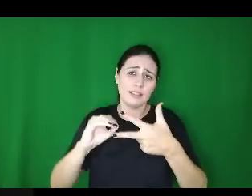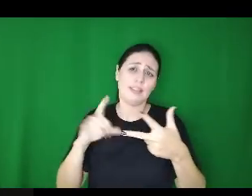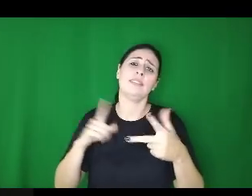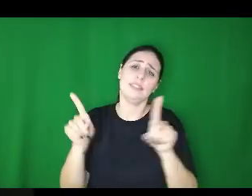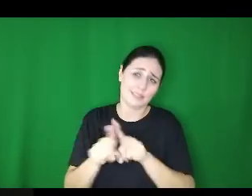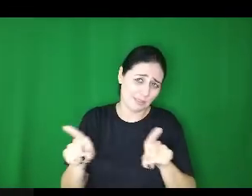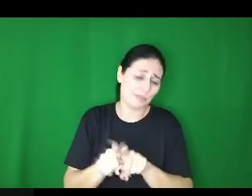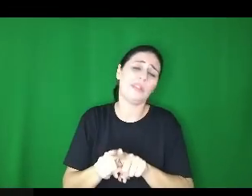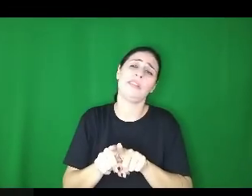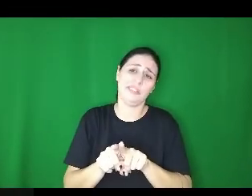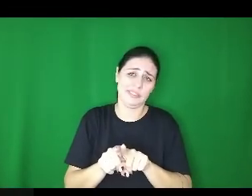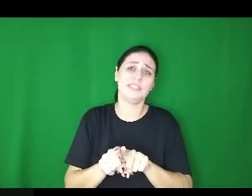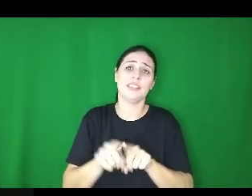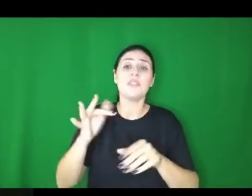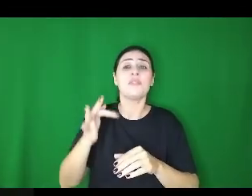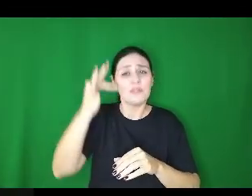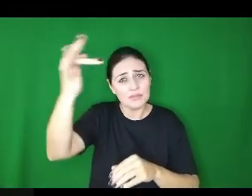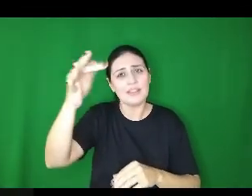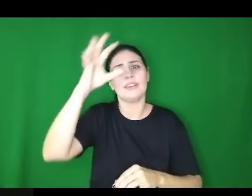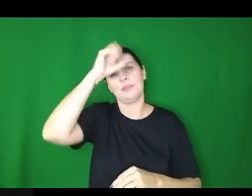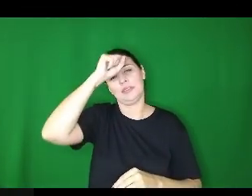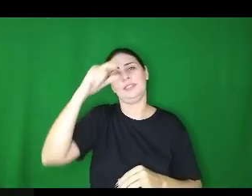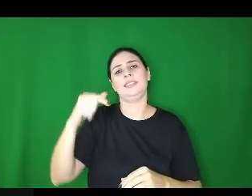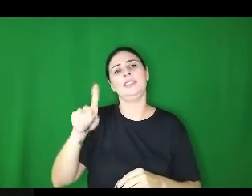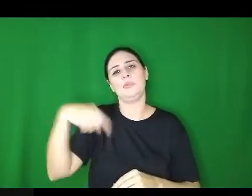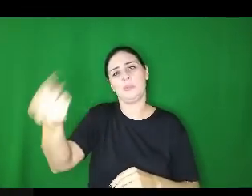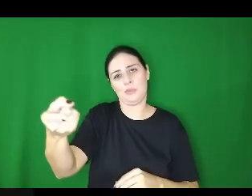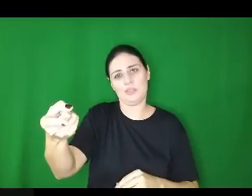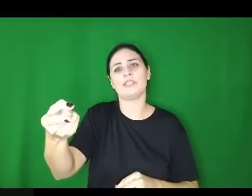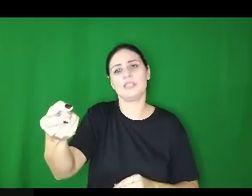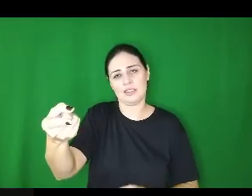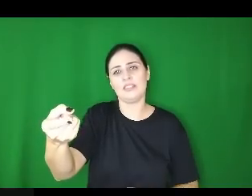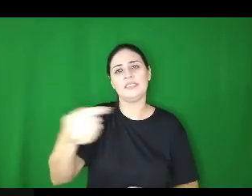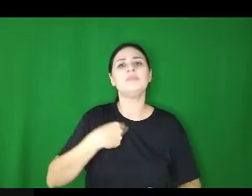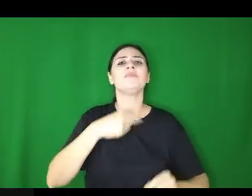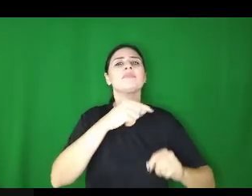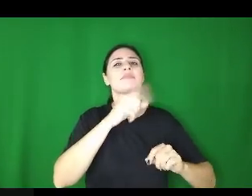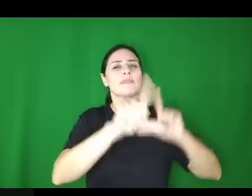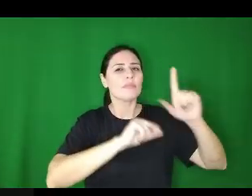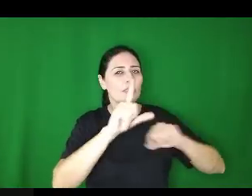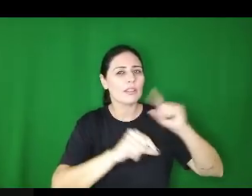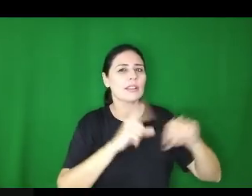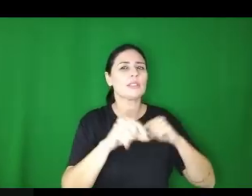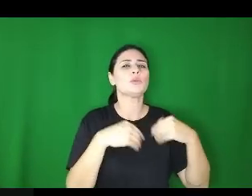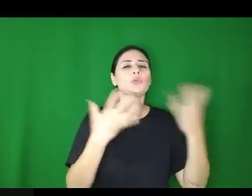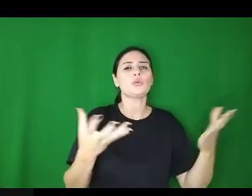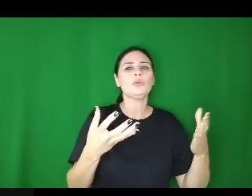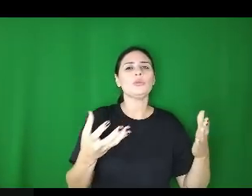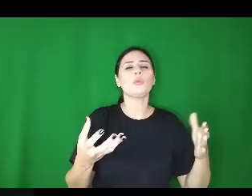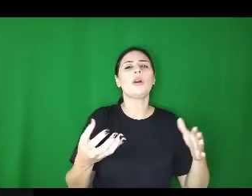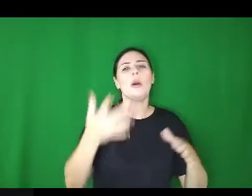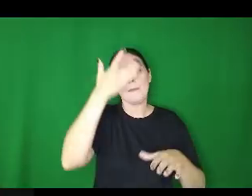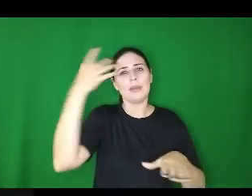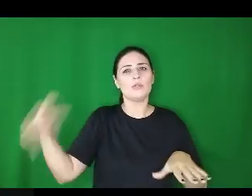com escolas, problemas causados pelo consumo excessivo e construir propostas de consumo consciente. Isso é importante? Muito